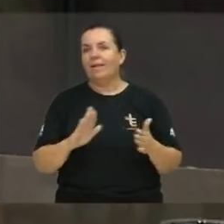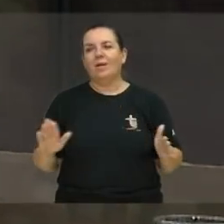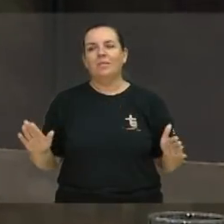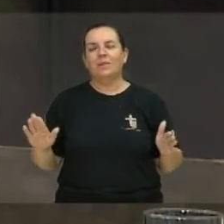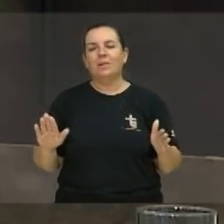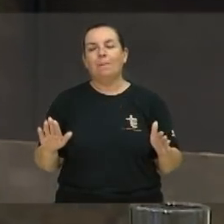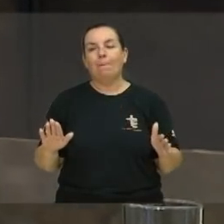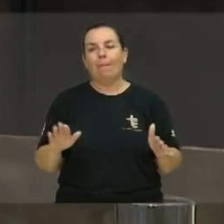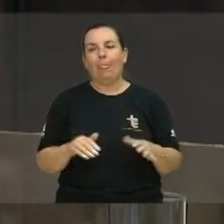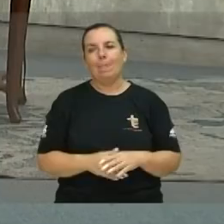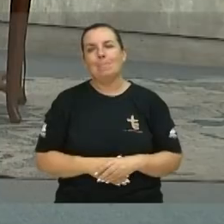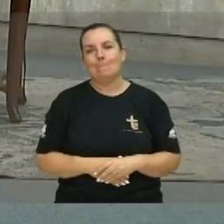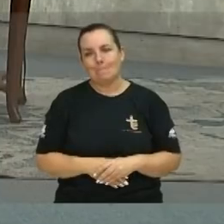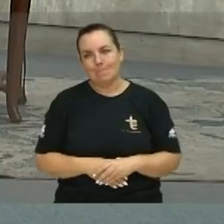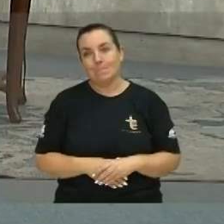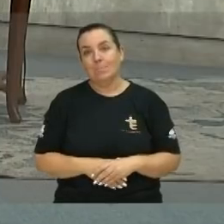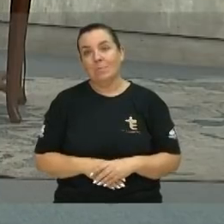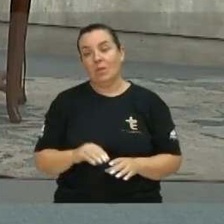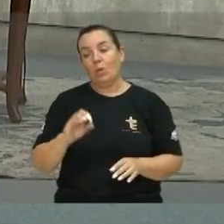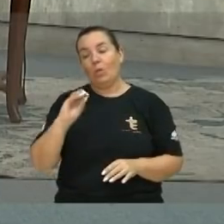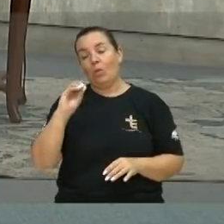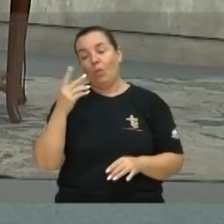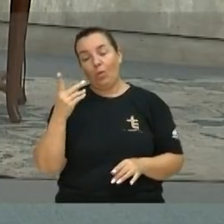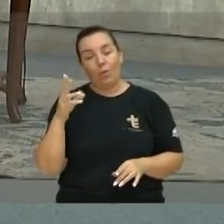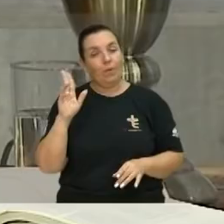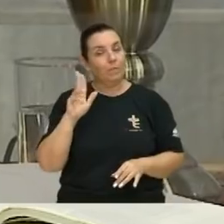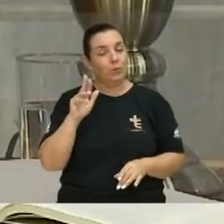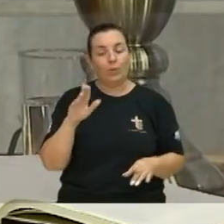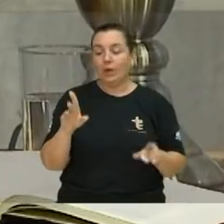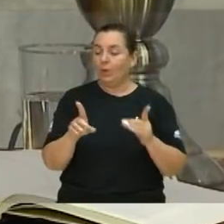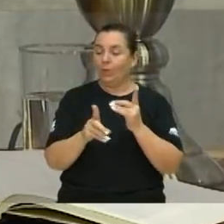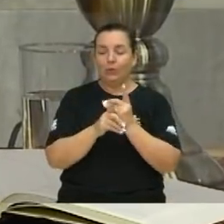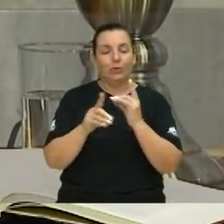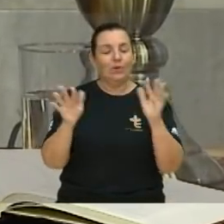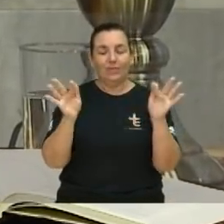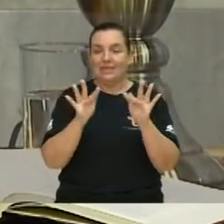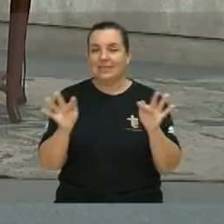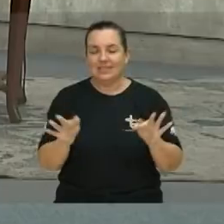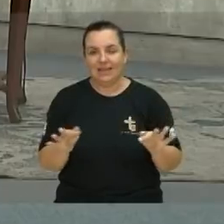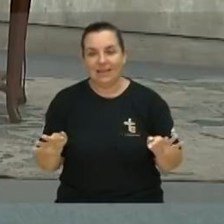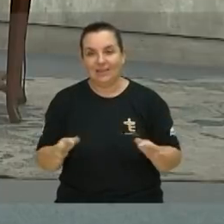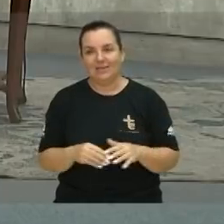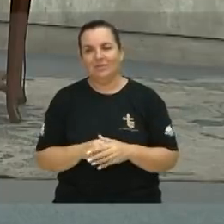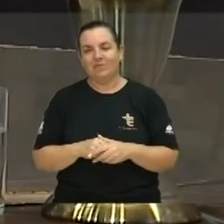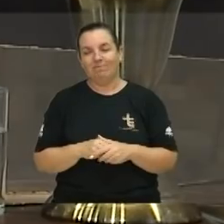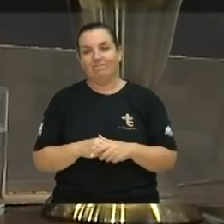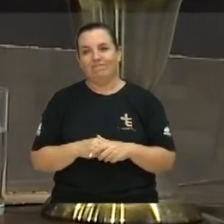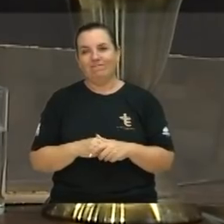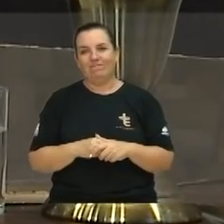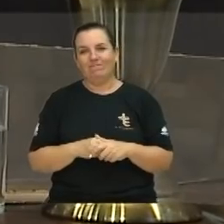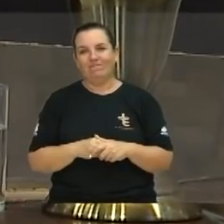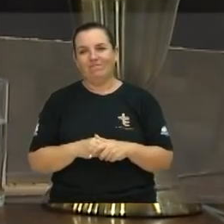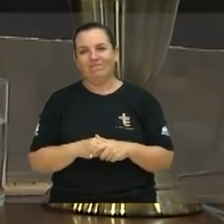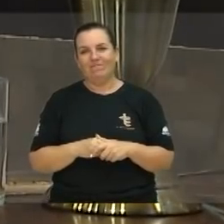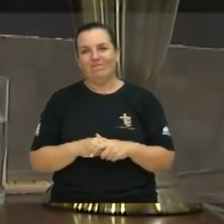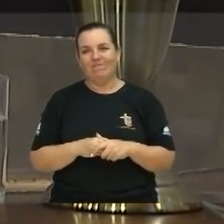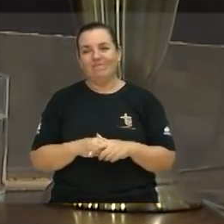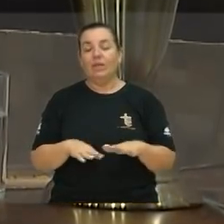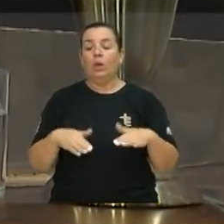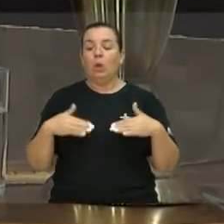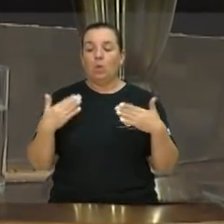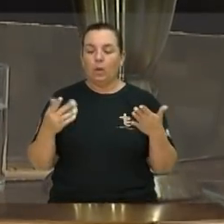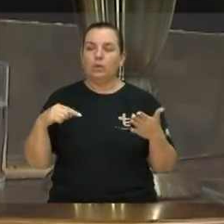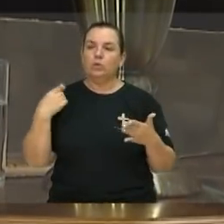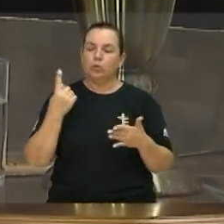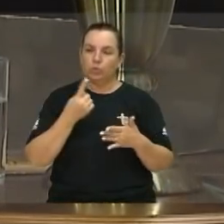ou nunca se encontrou ainda olhe enquanto é abandonar